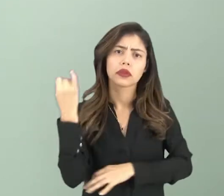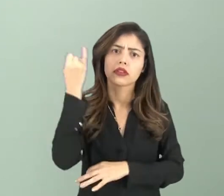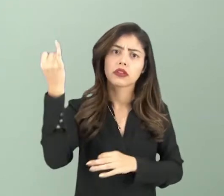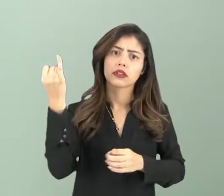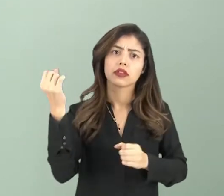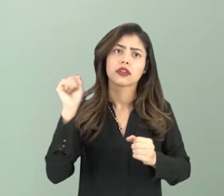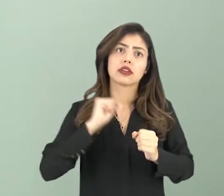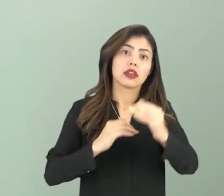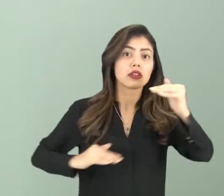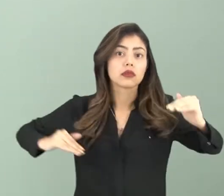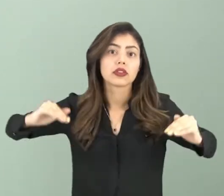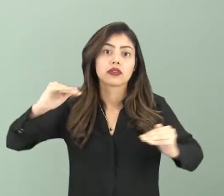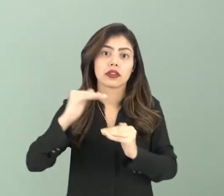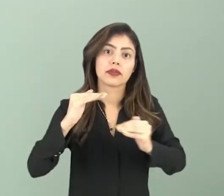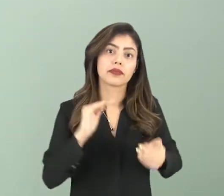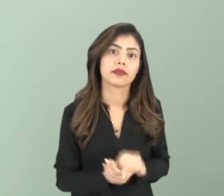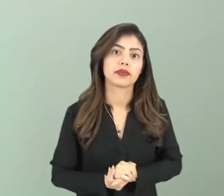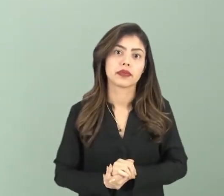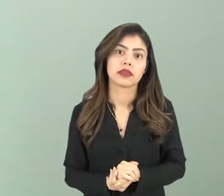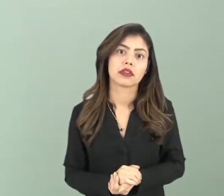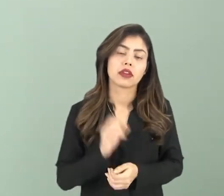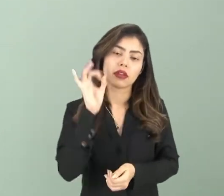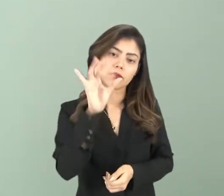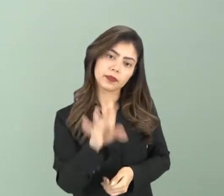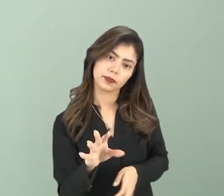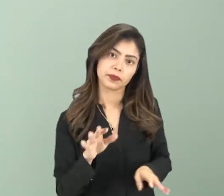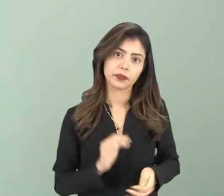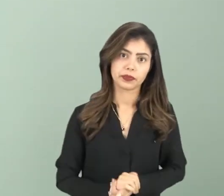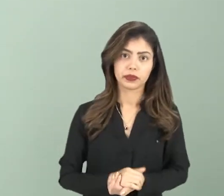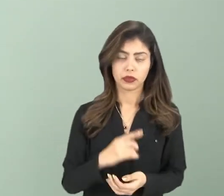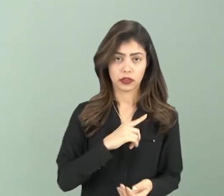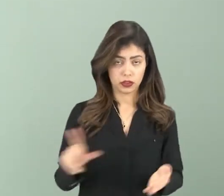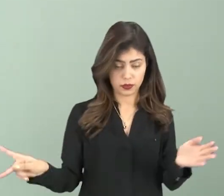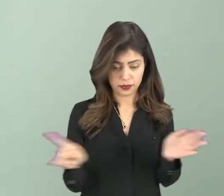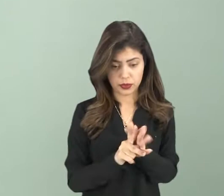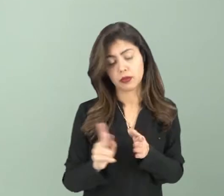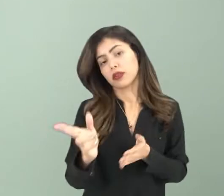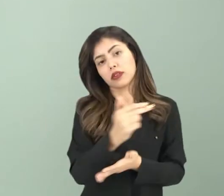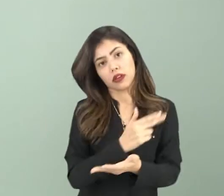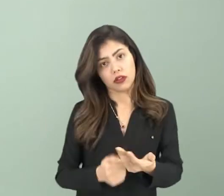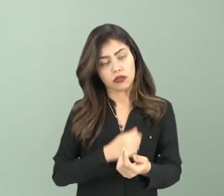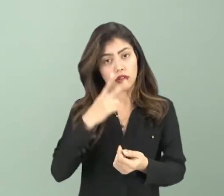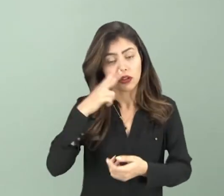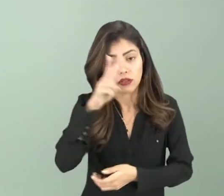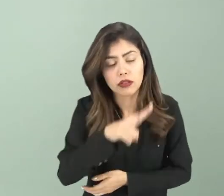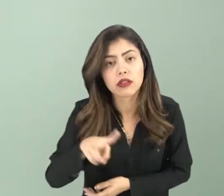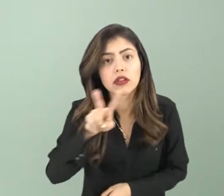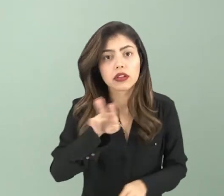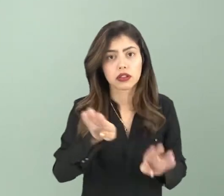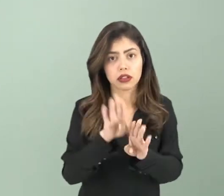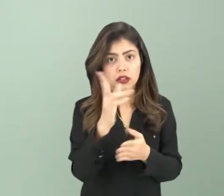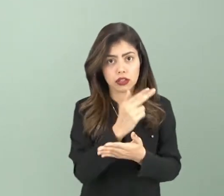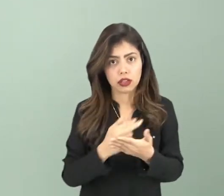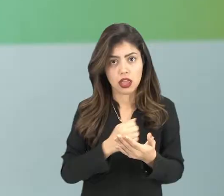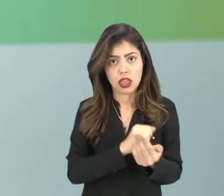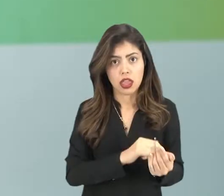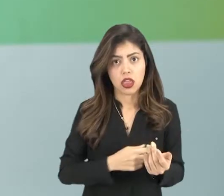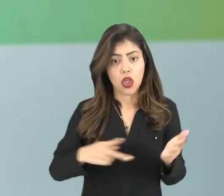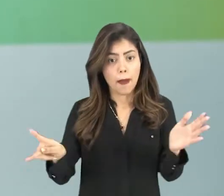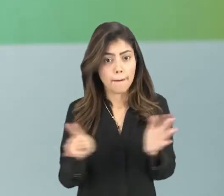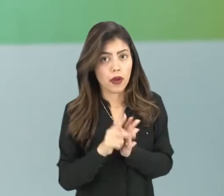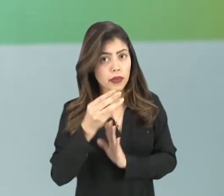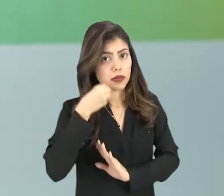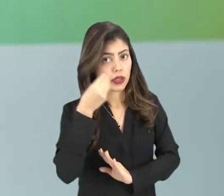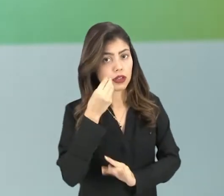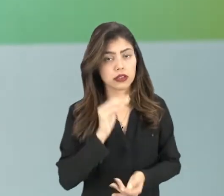da subjetividade, de que cada sujeito cria uma obra de arte e aprecia uma obra de arte a partir de suas próprias